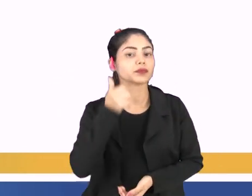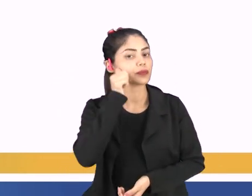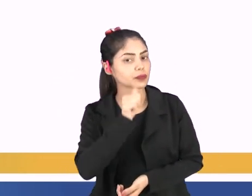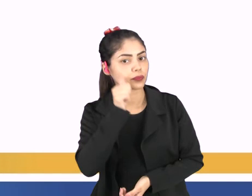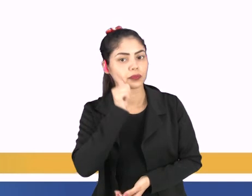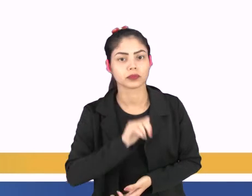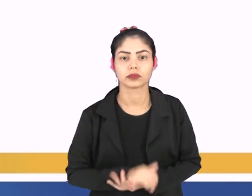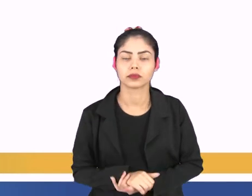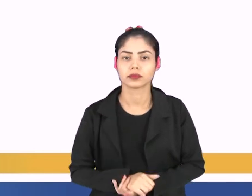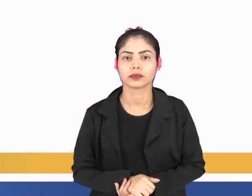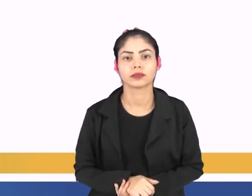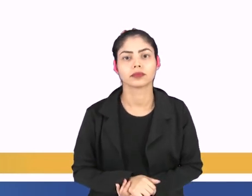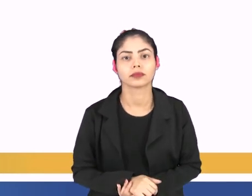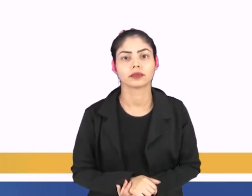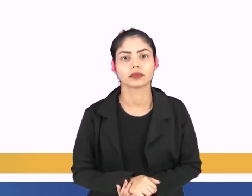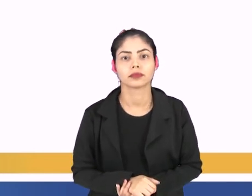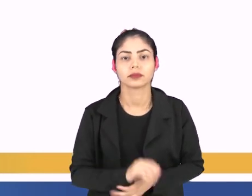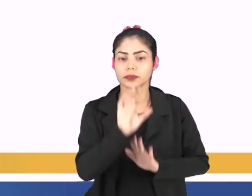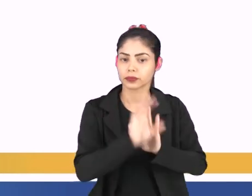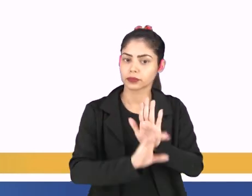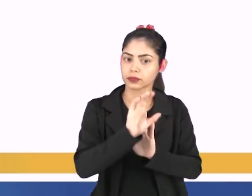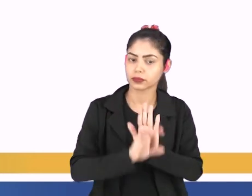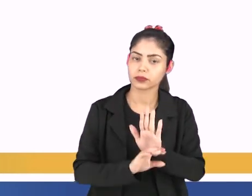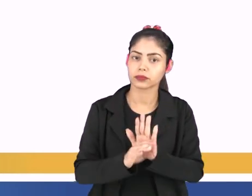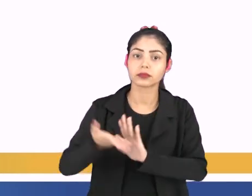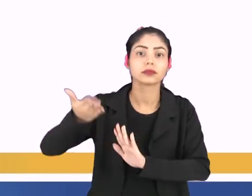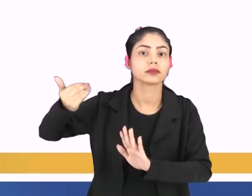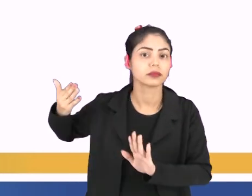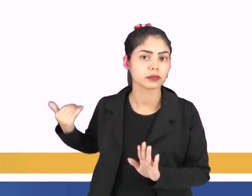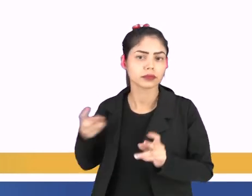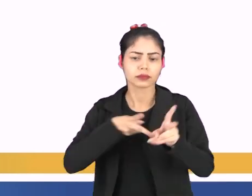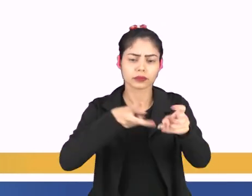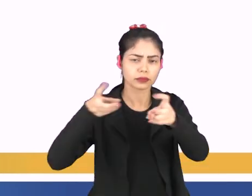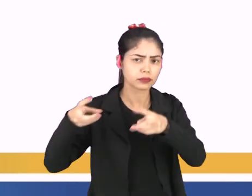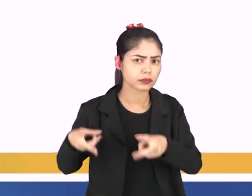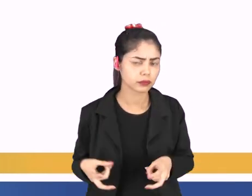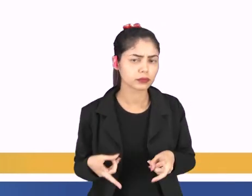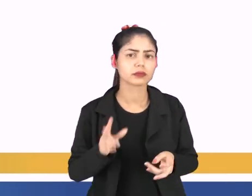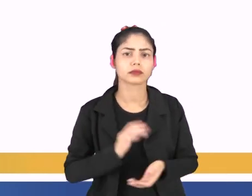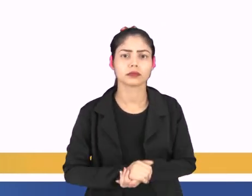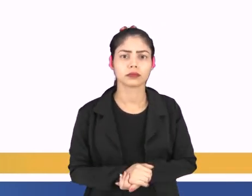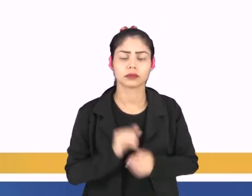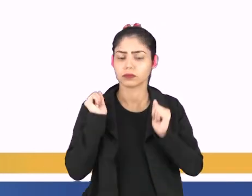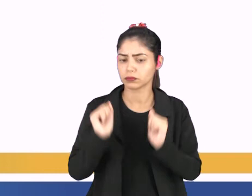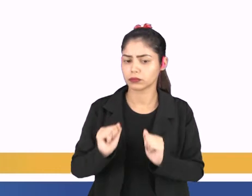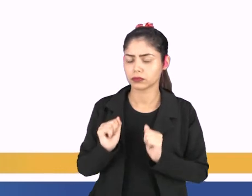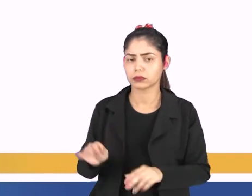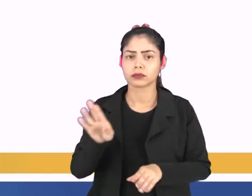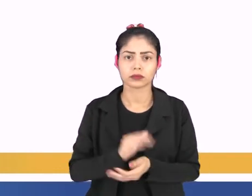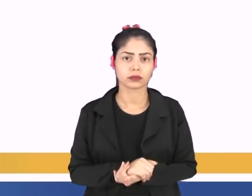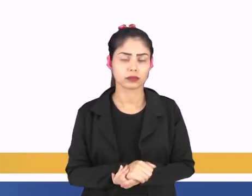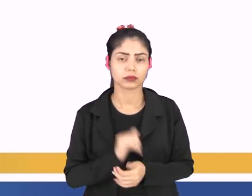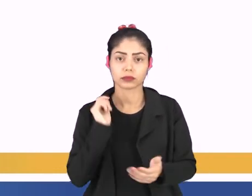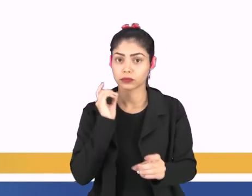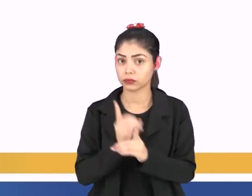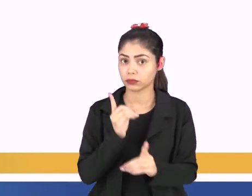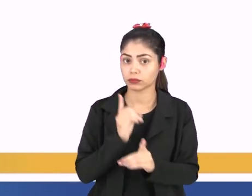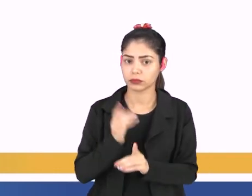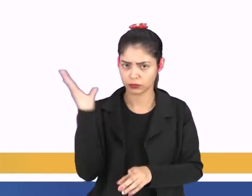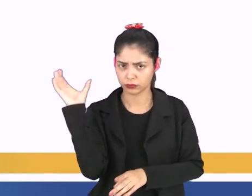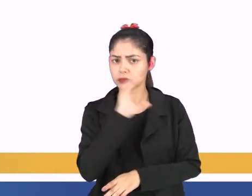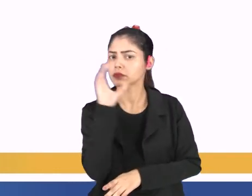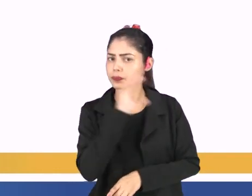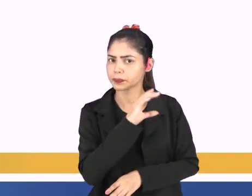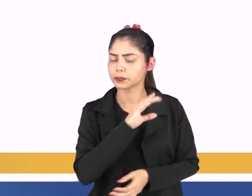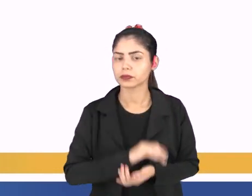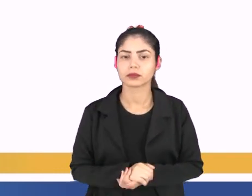feminino. E aí, pelo conceito anterior, vocês perceberam que nós podemos identificar